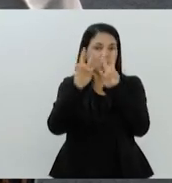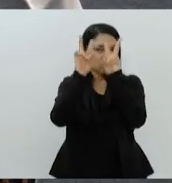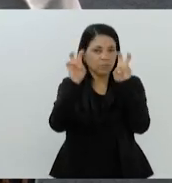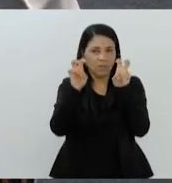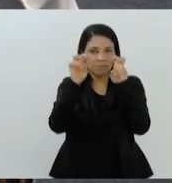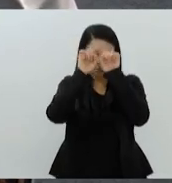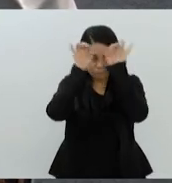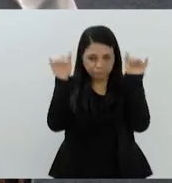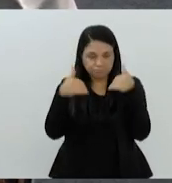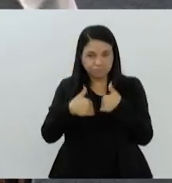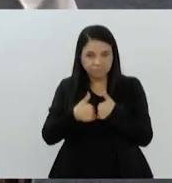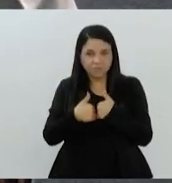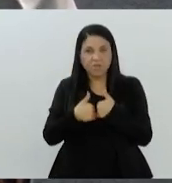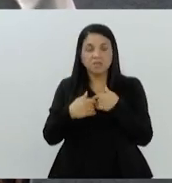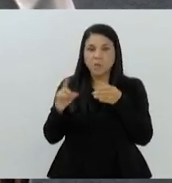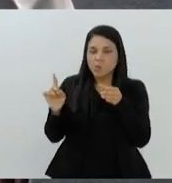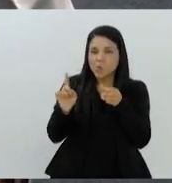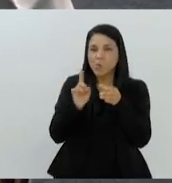sou coautor,